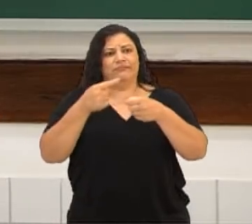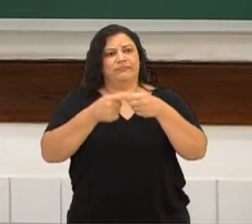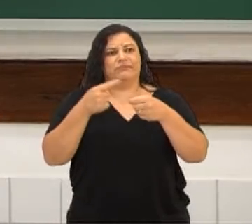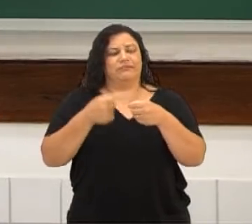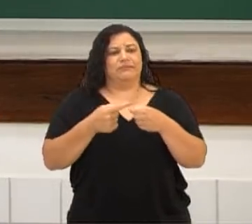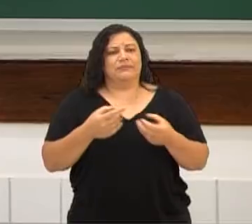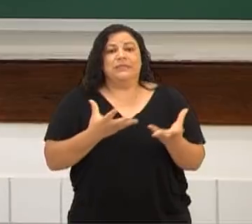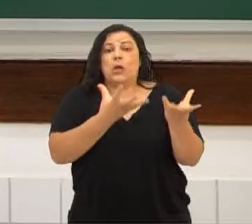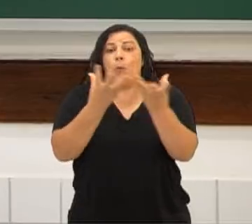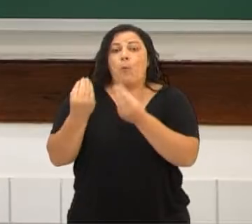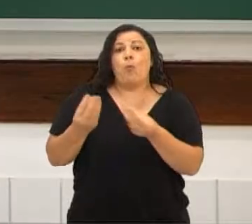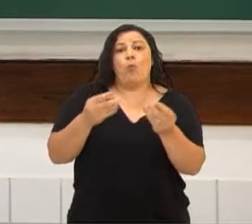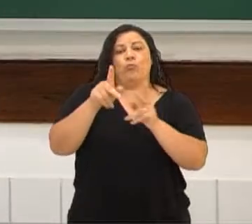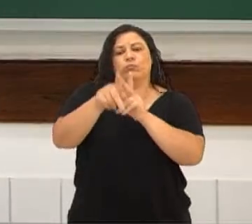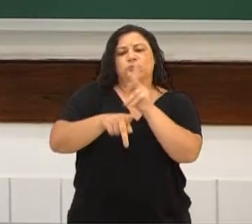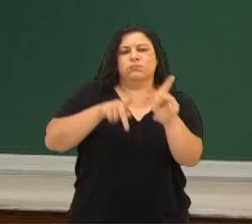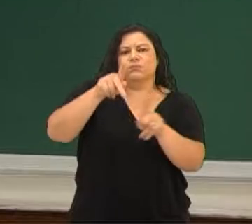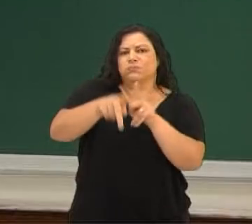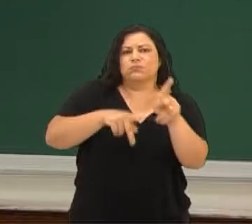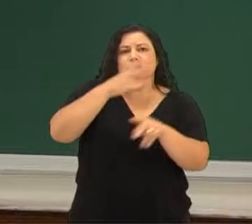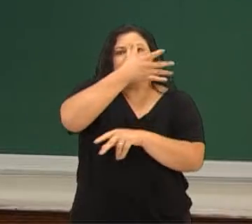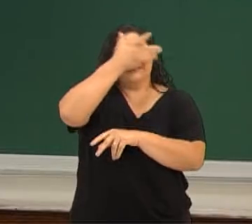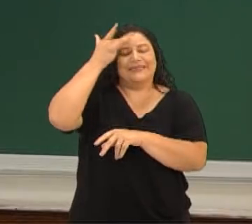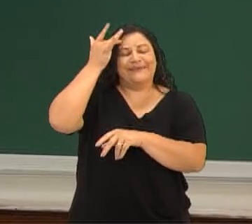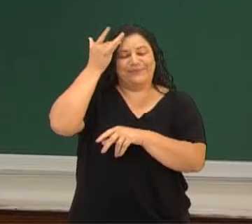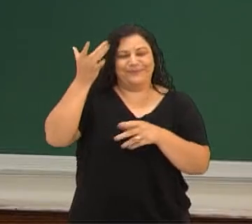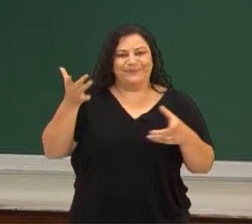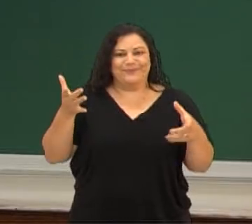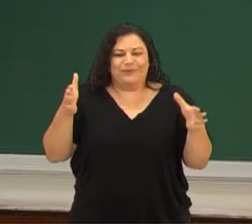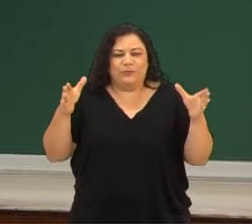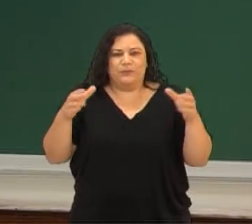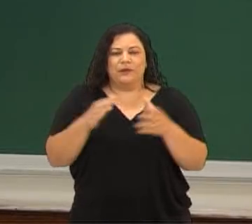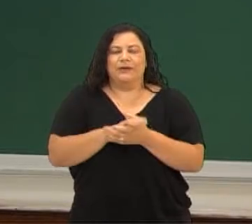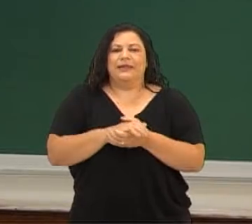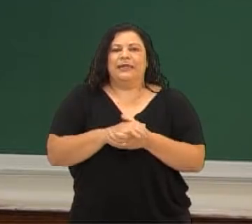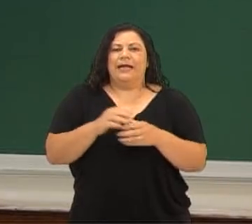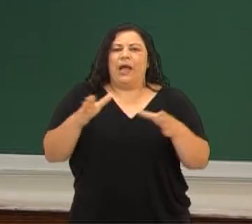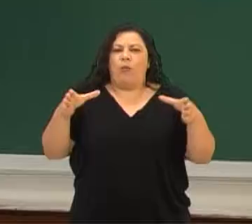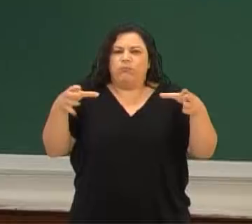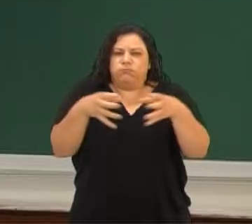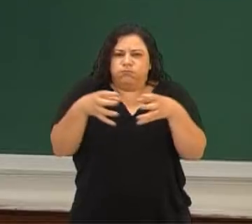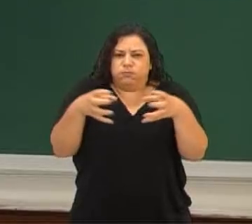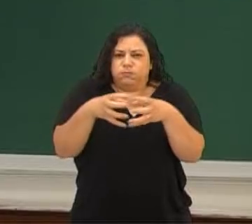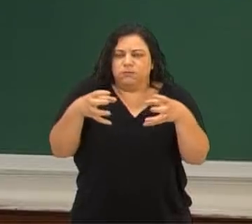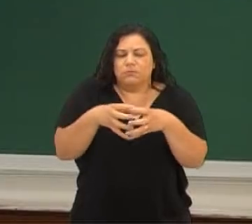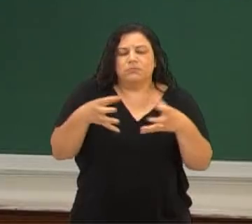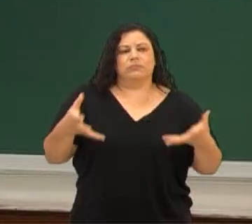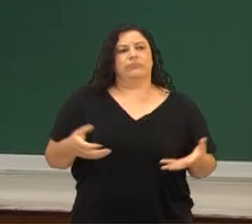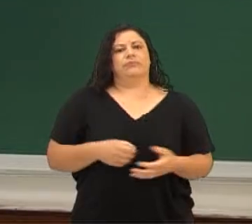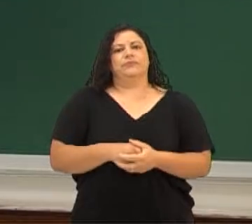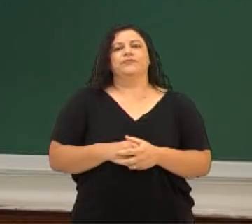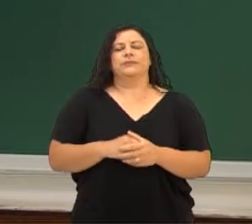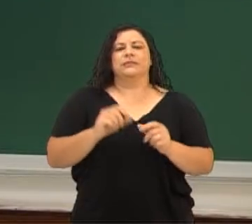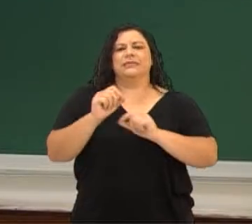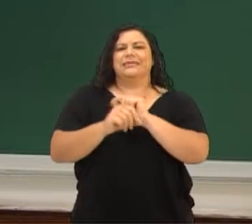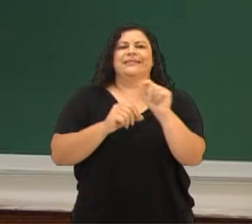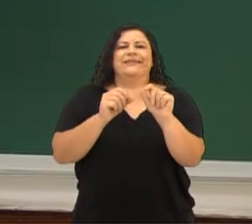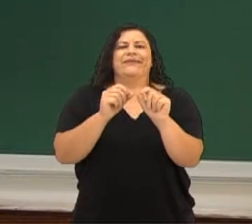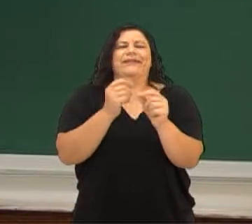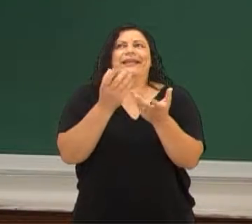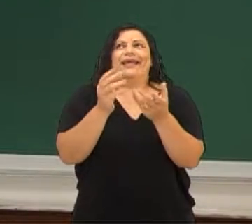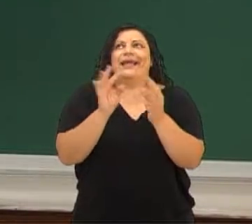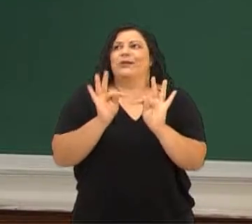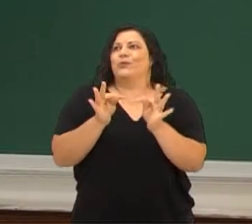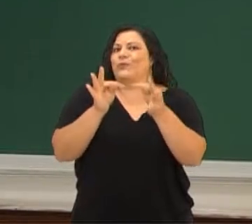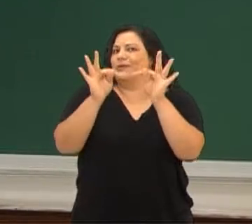A superpovoação é muita gente para pouco espaço, pouca infraestrutura. Desconectadas, mas não é uma